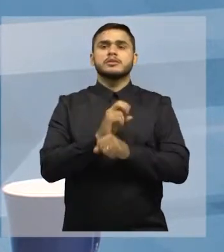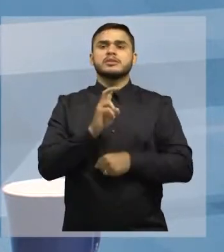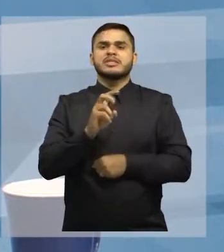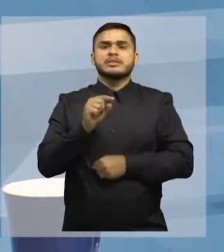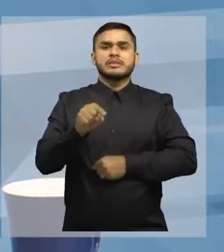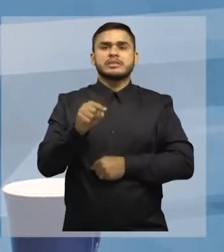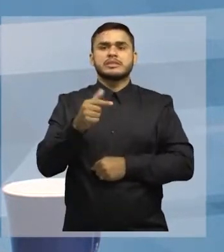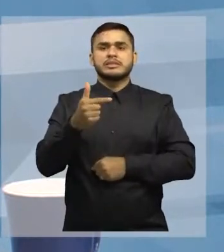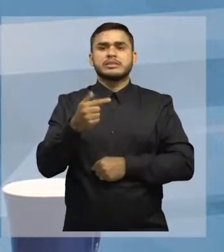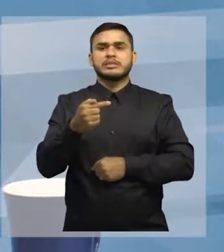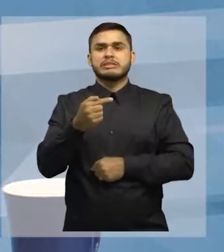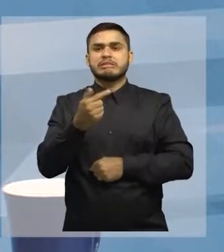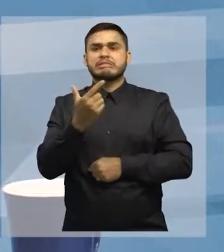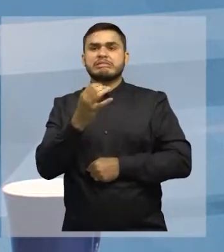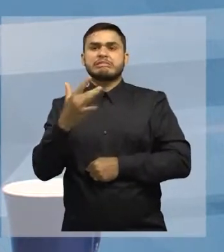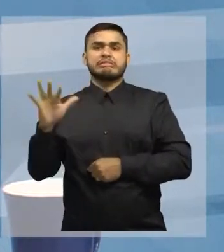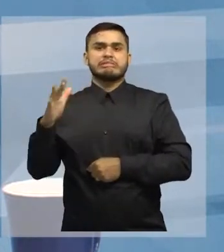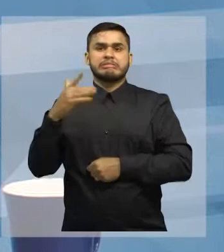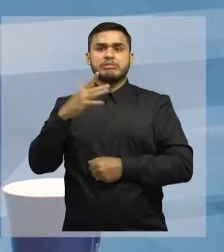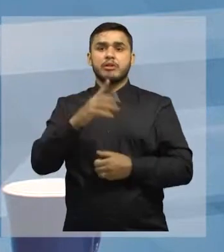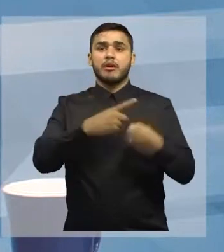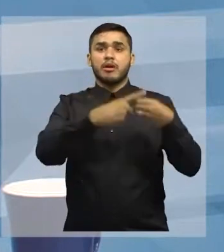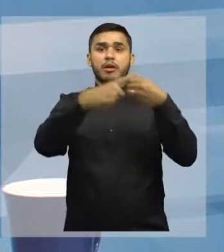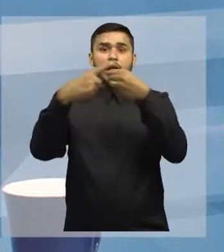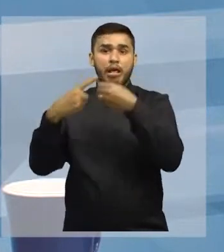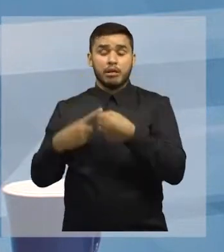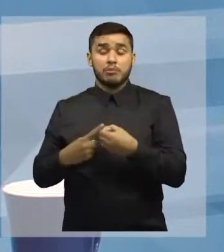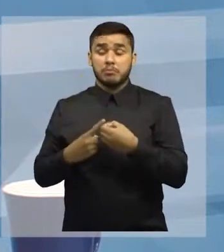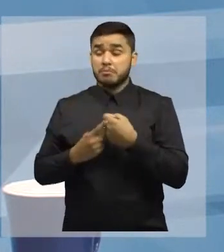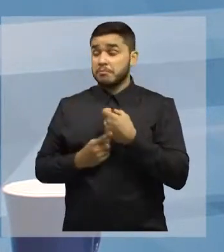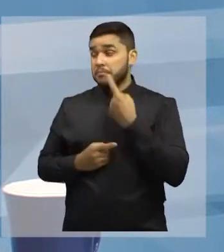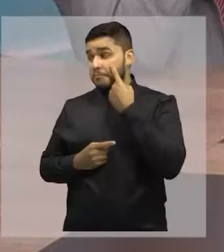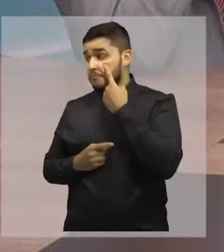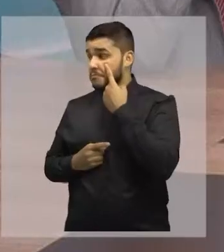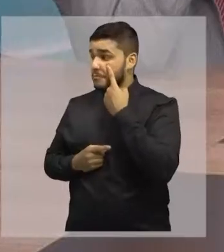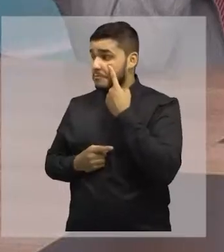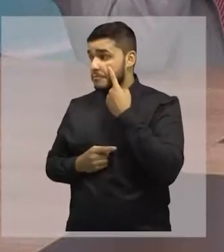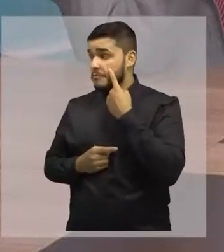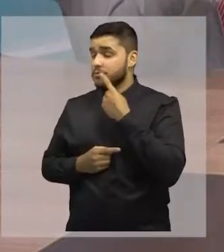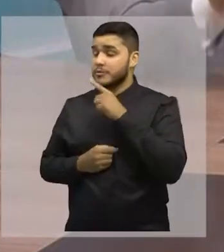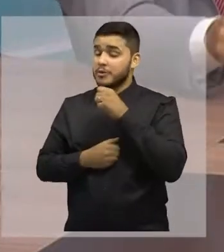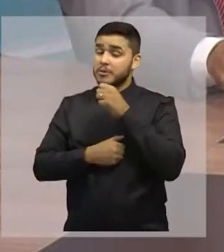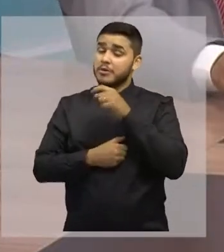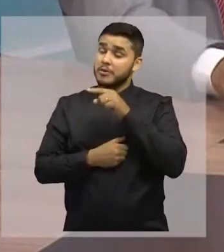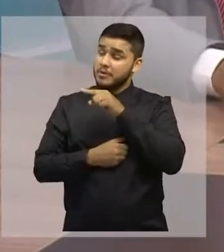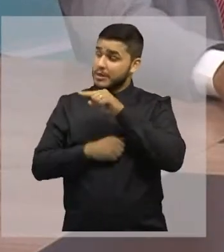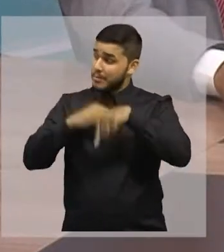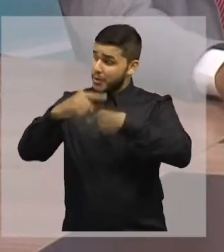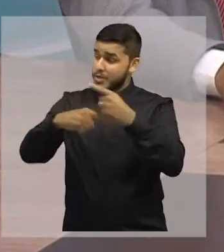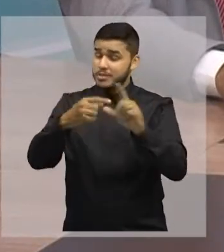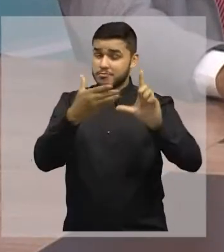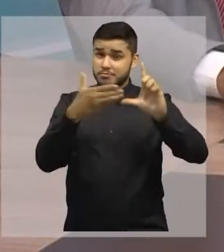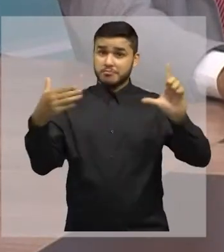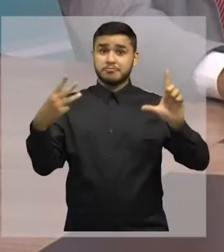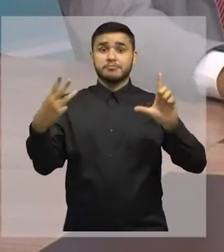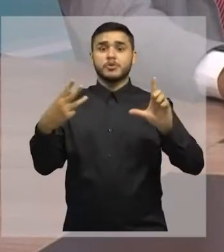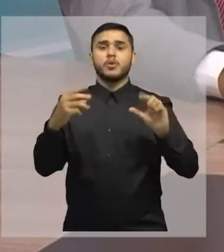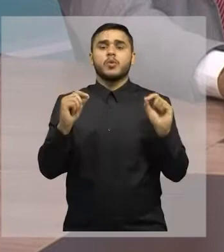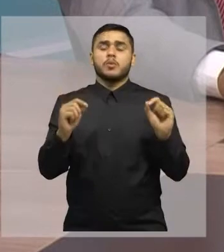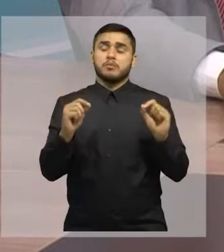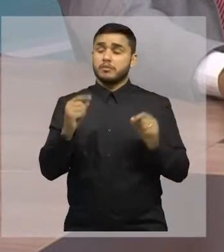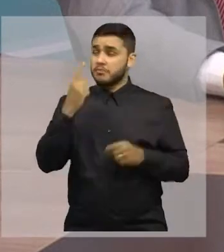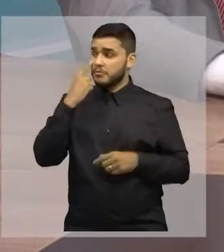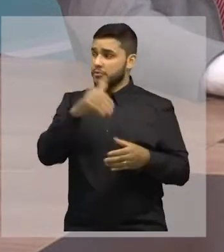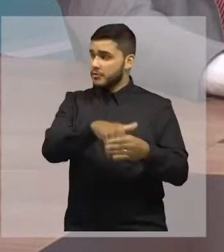5.700 e não sei quantos municípios. Eu quero trazer, portanto, no próximo bloco, a sucessão municipal